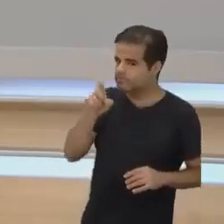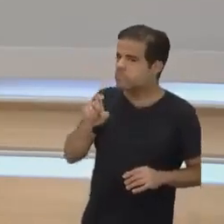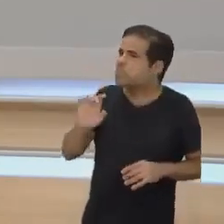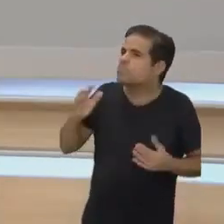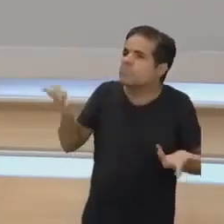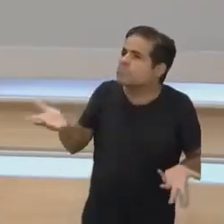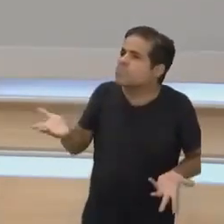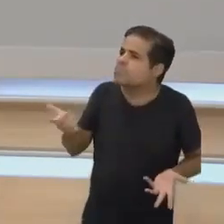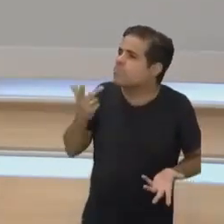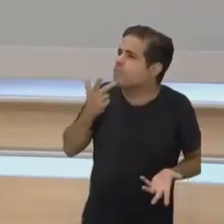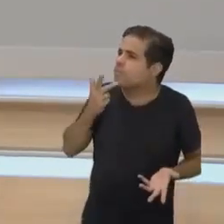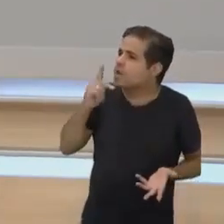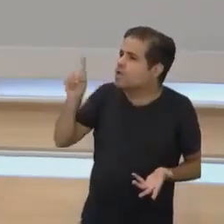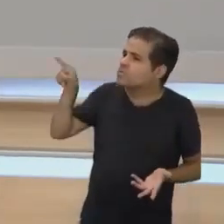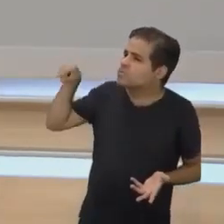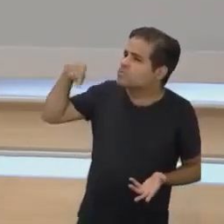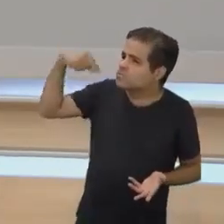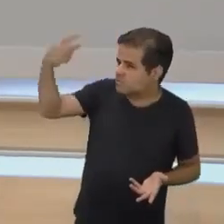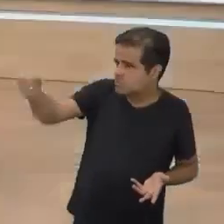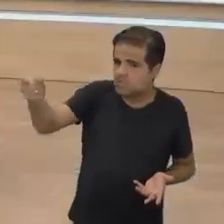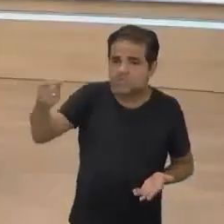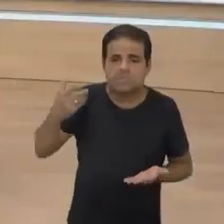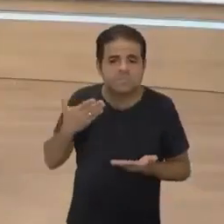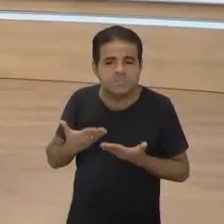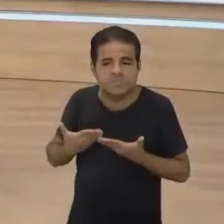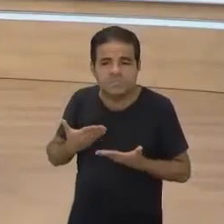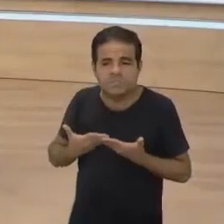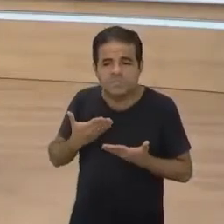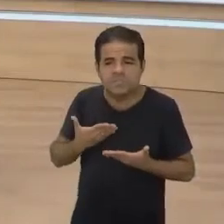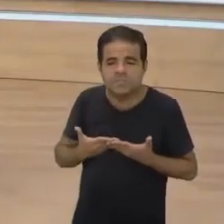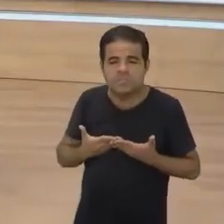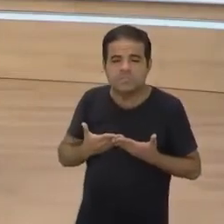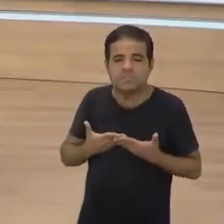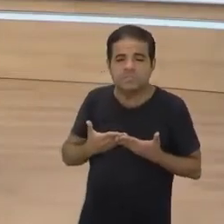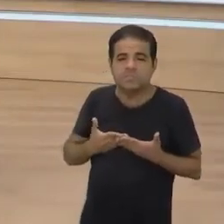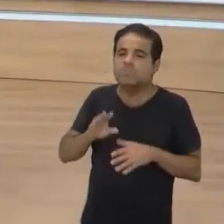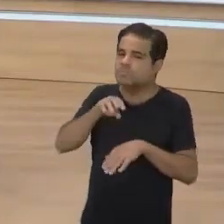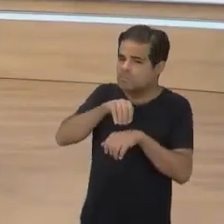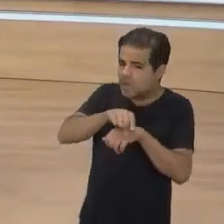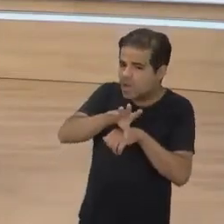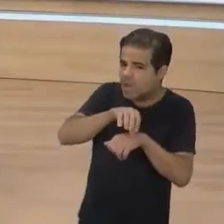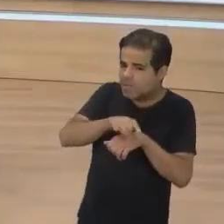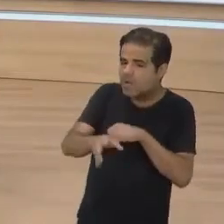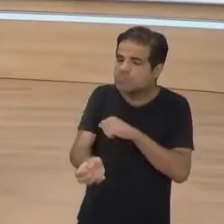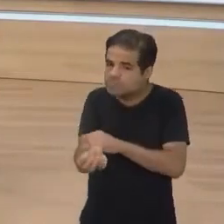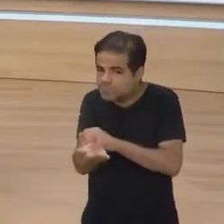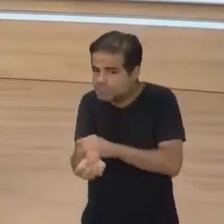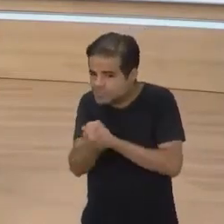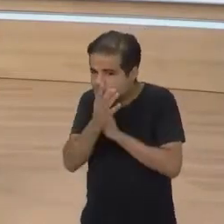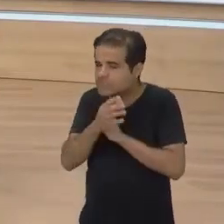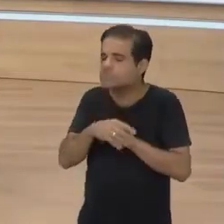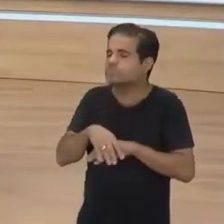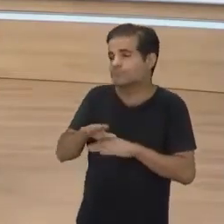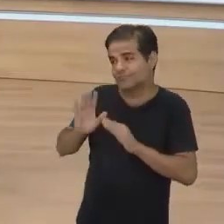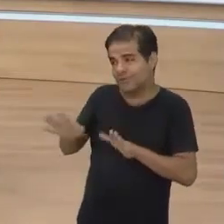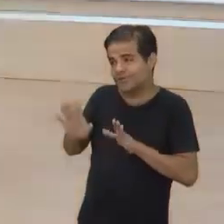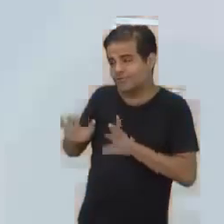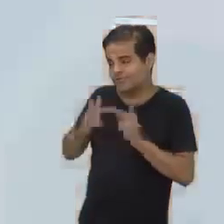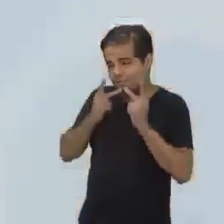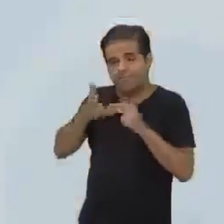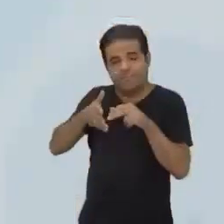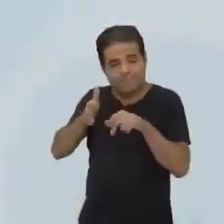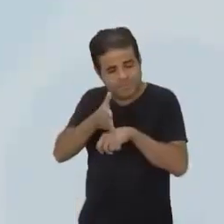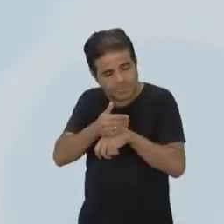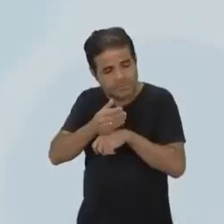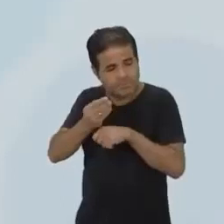será que a gente vai falar na próxima aula? É, olha, a gente já deu muita dica, viu, Sumaya? Eu acho que a gente já deu muita dica,